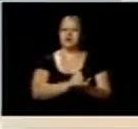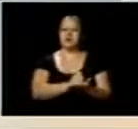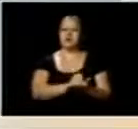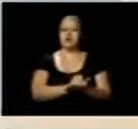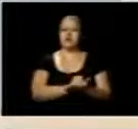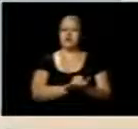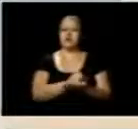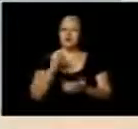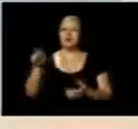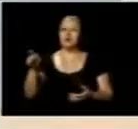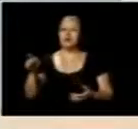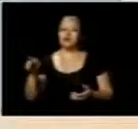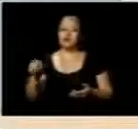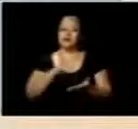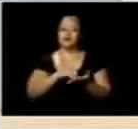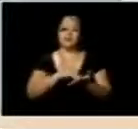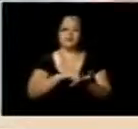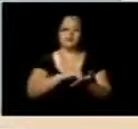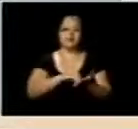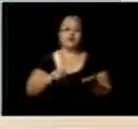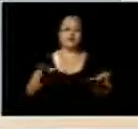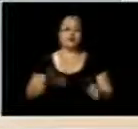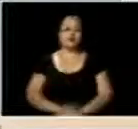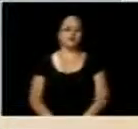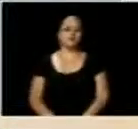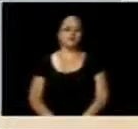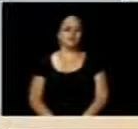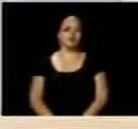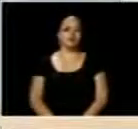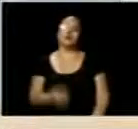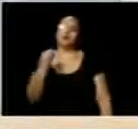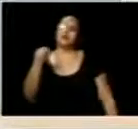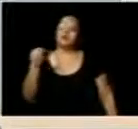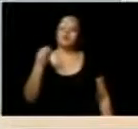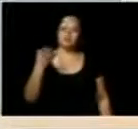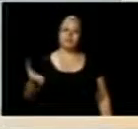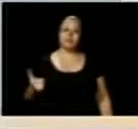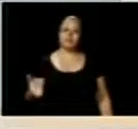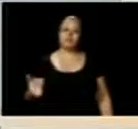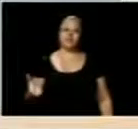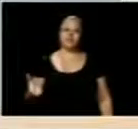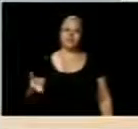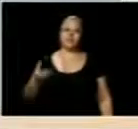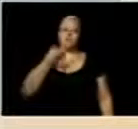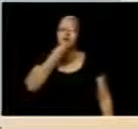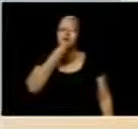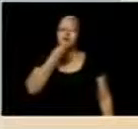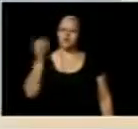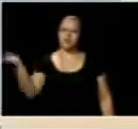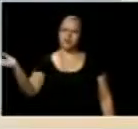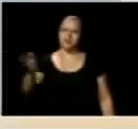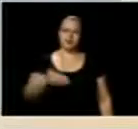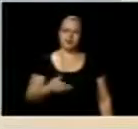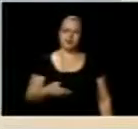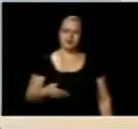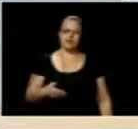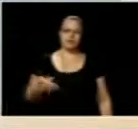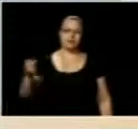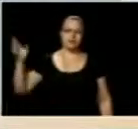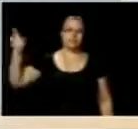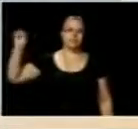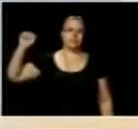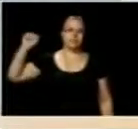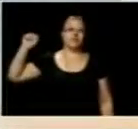E o homem vinha com ratoeira na câmara, meu pai. Mas tu és muito cara de pau,